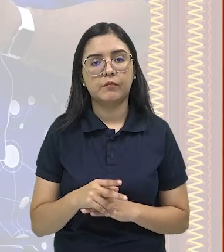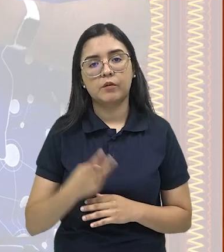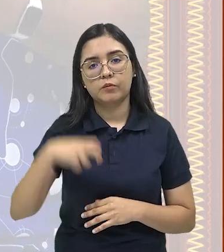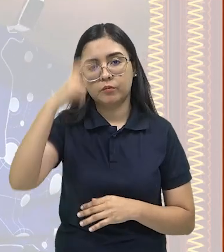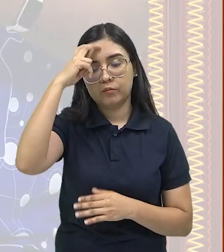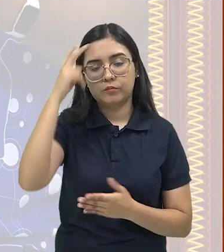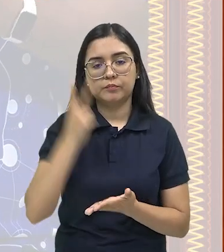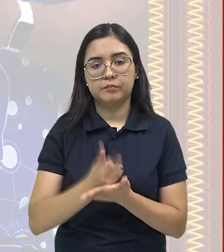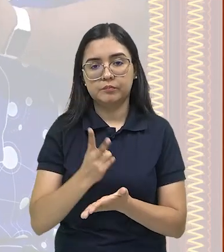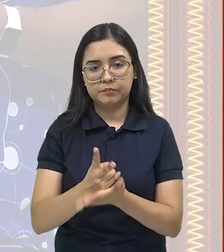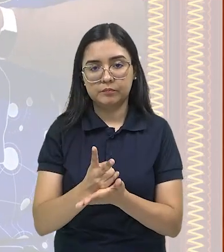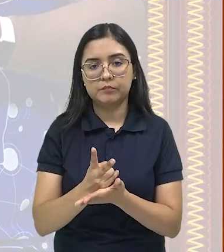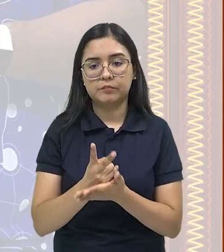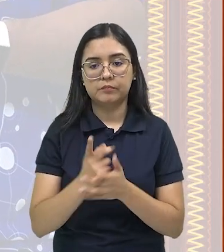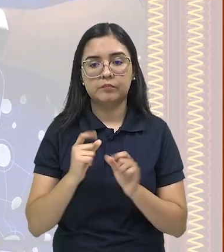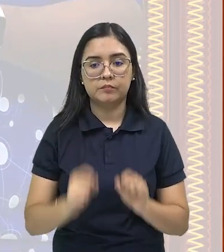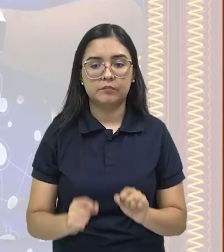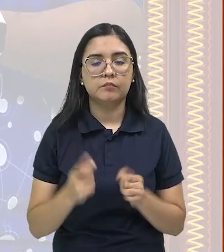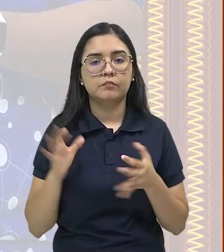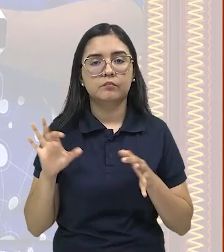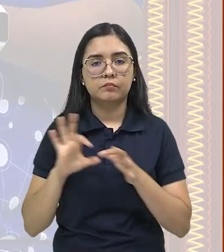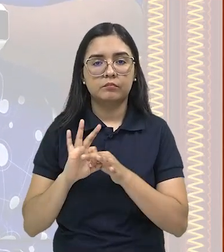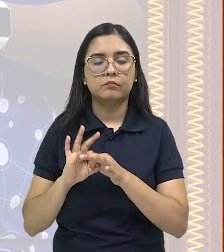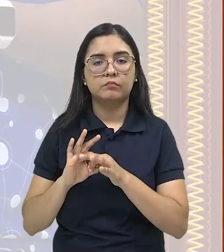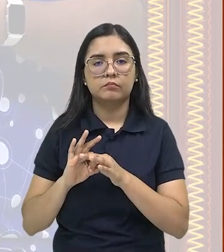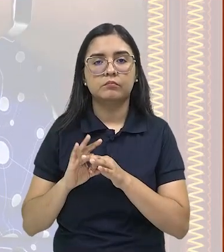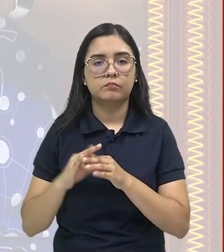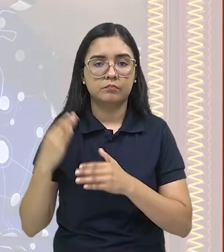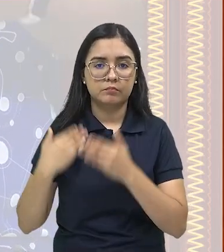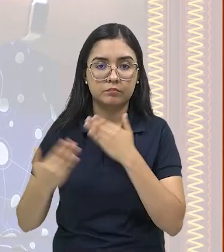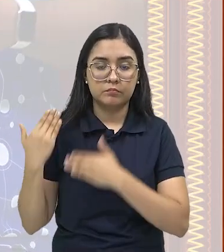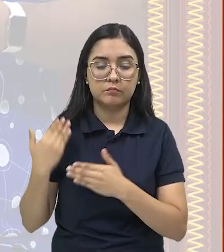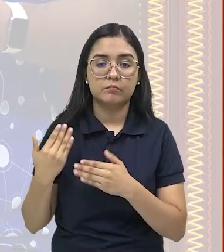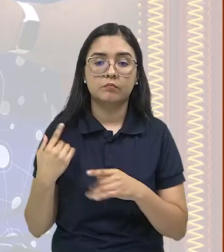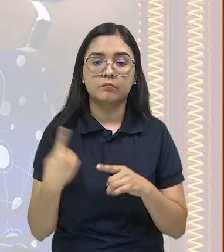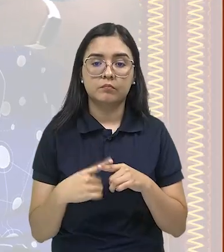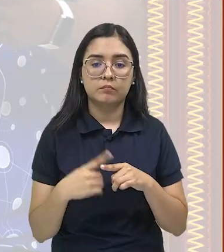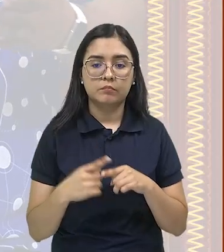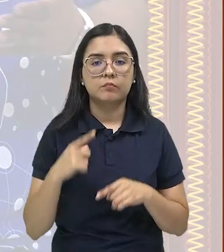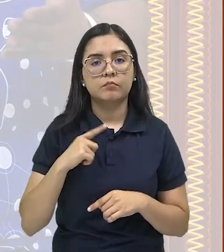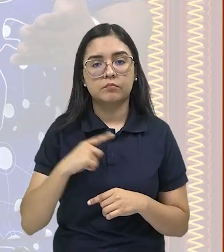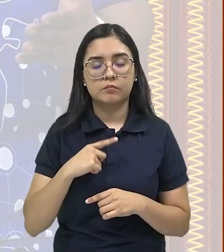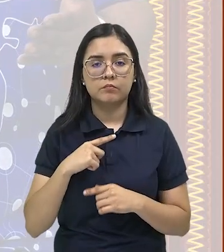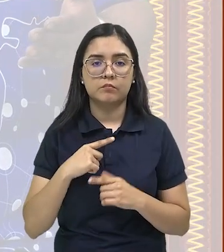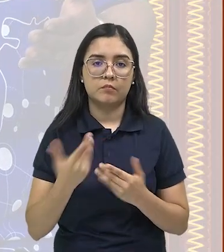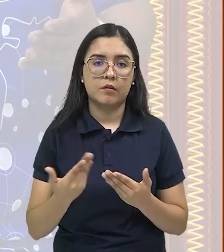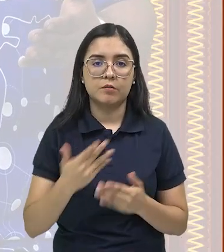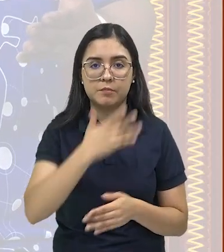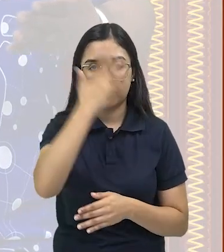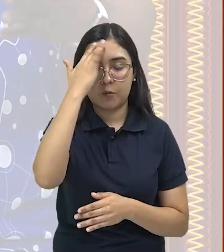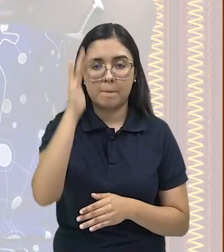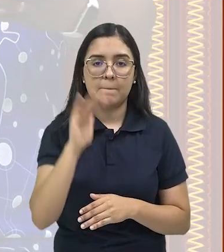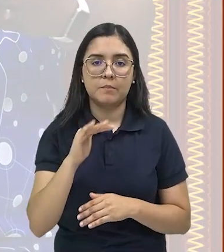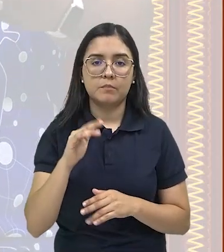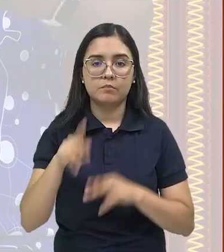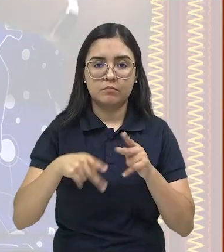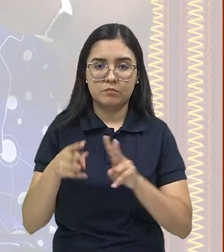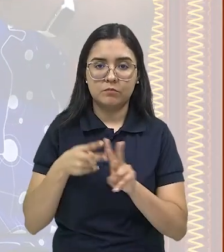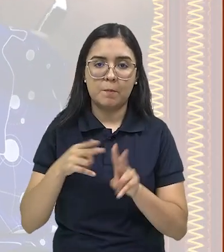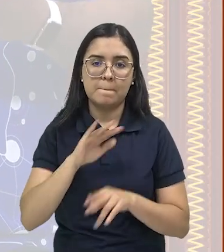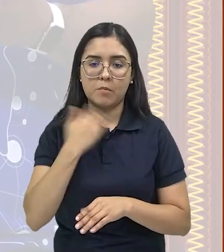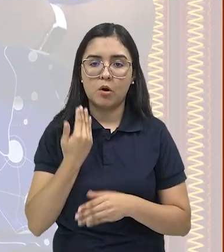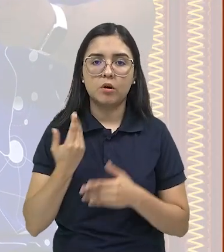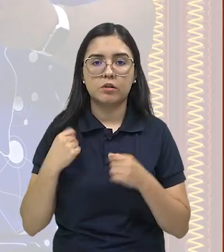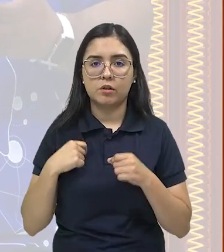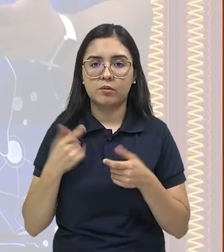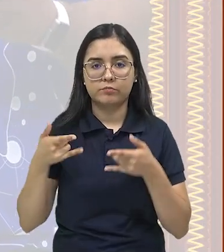cultura, a ligação com sua ancestralidade, porque muitos de seus ancestrais estão enterrados ali, né? Então eles acreditam nessa